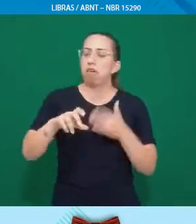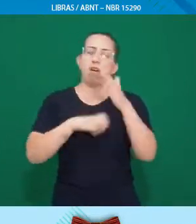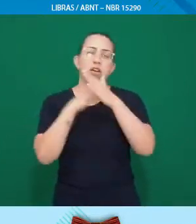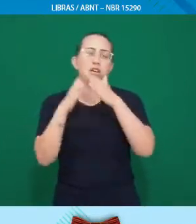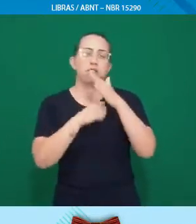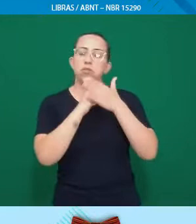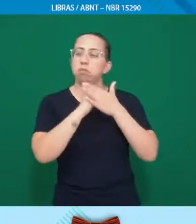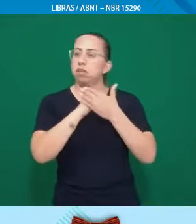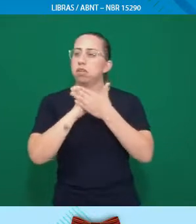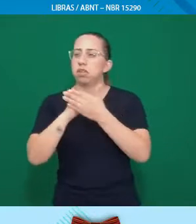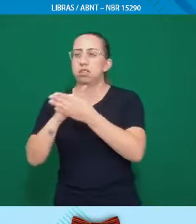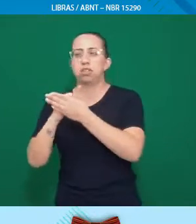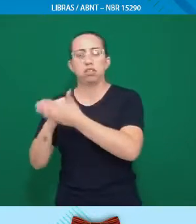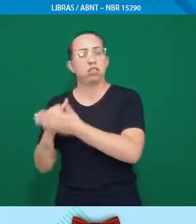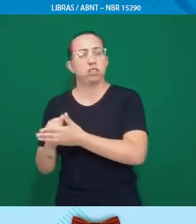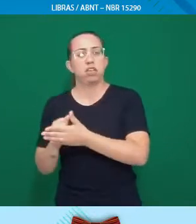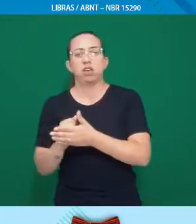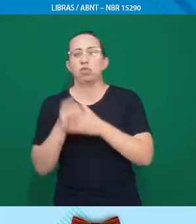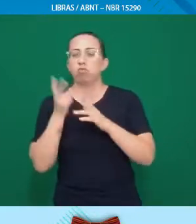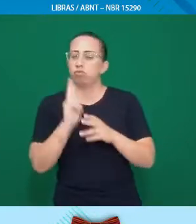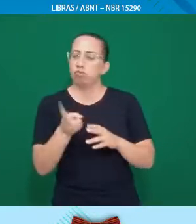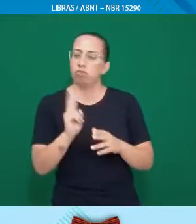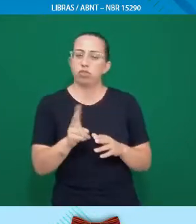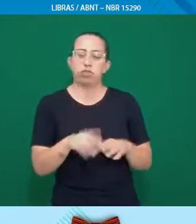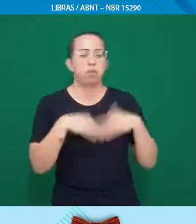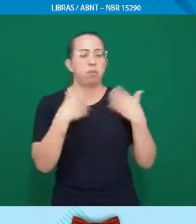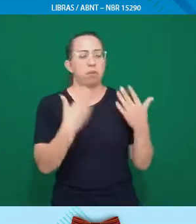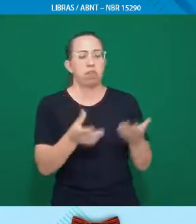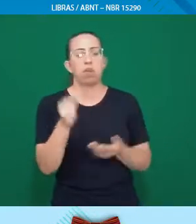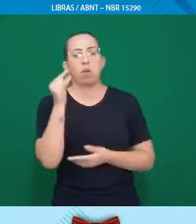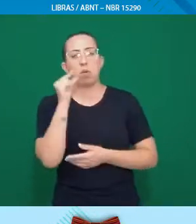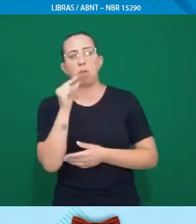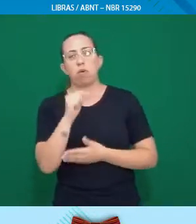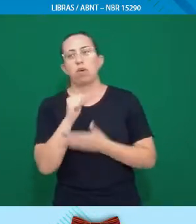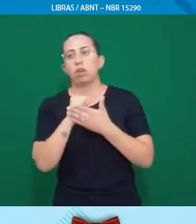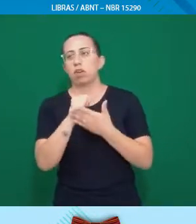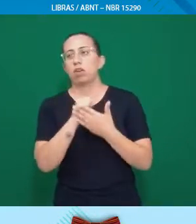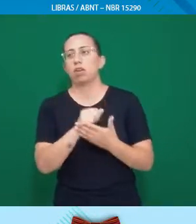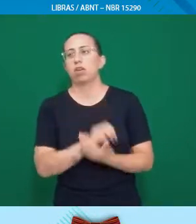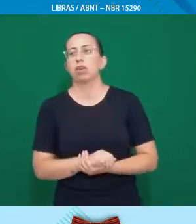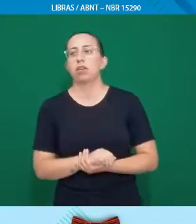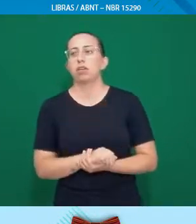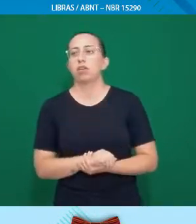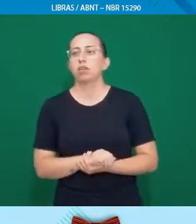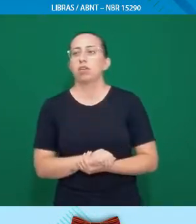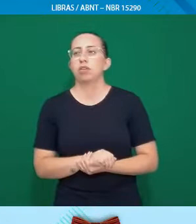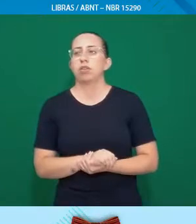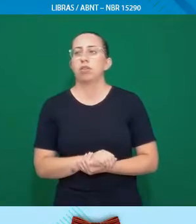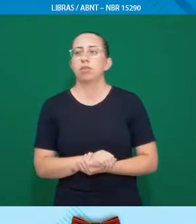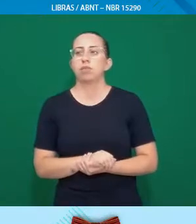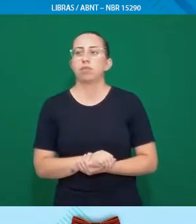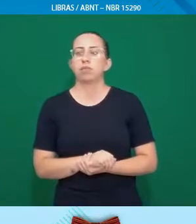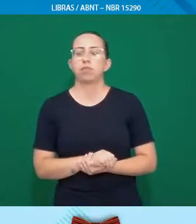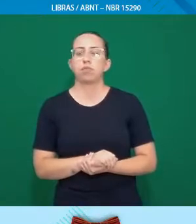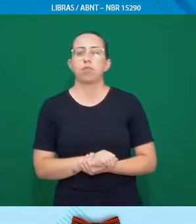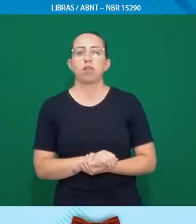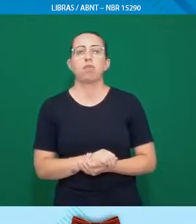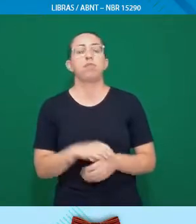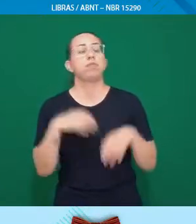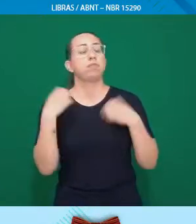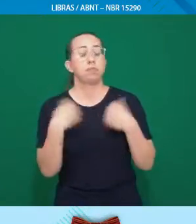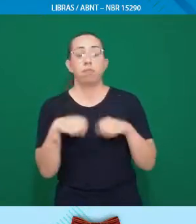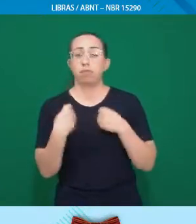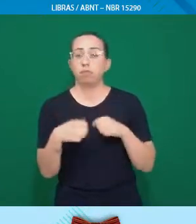outros não consigo citar todos os que são muitos outros né na palha através da Deise roveda que sempre nos auxiliar